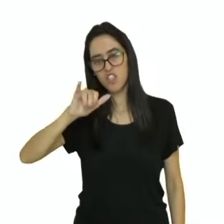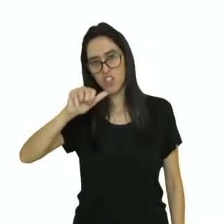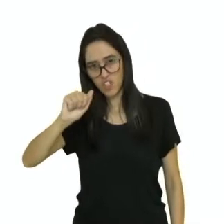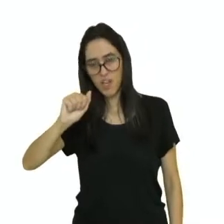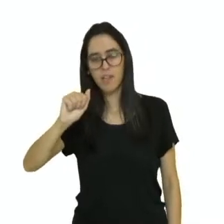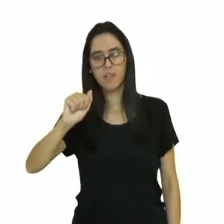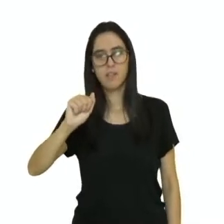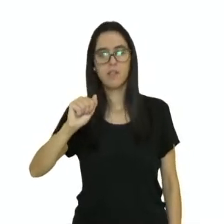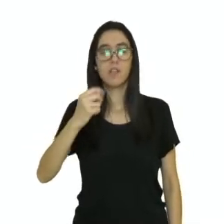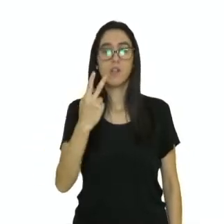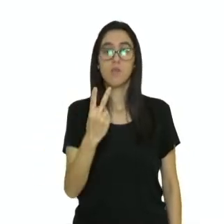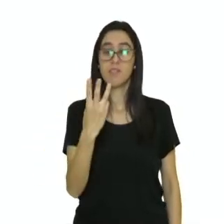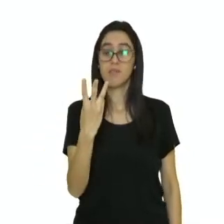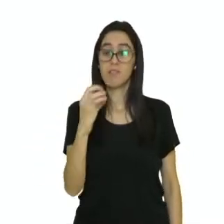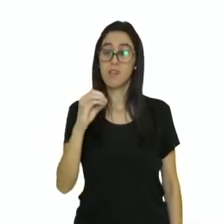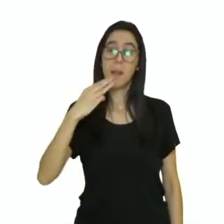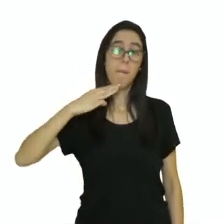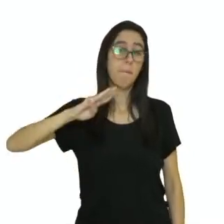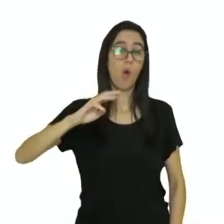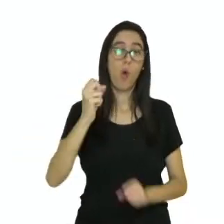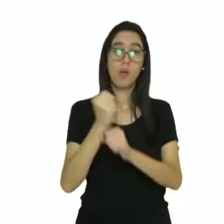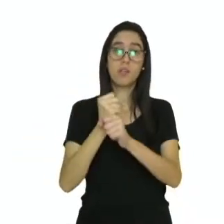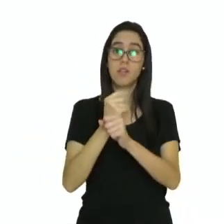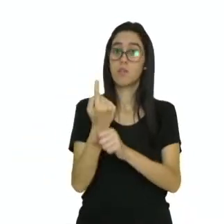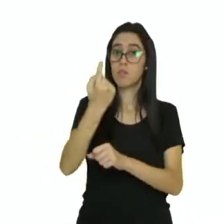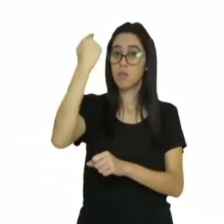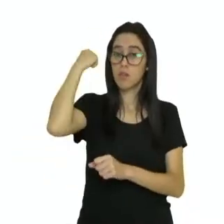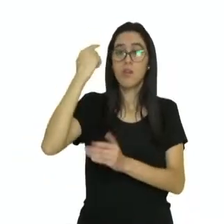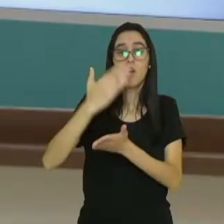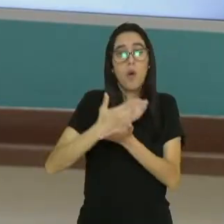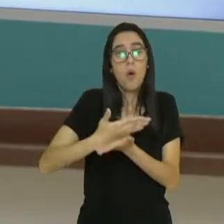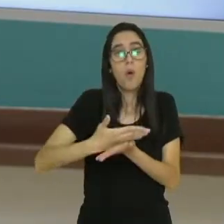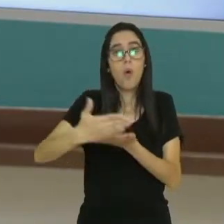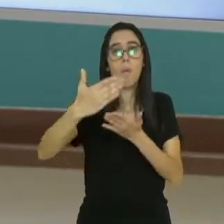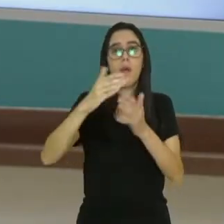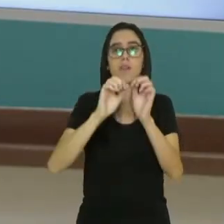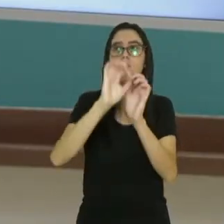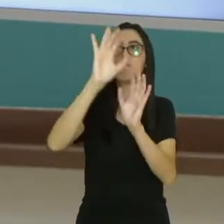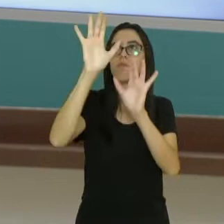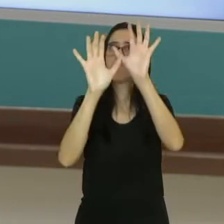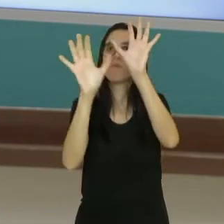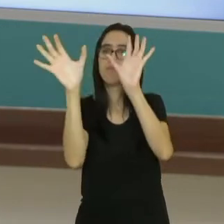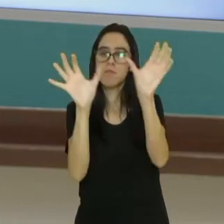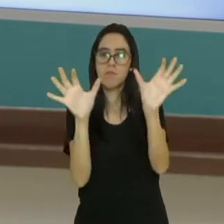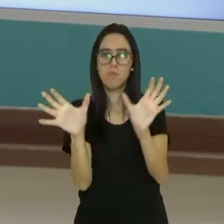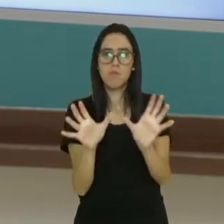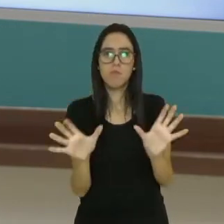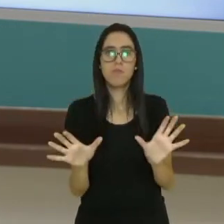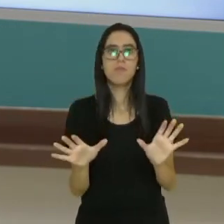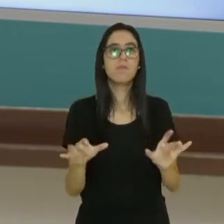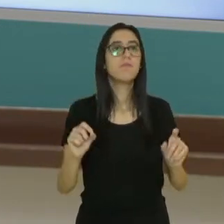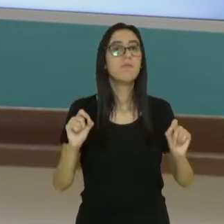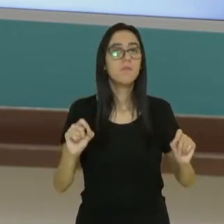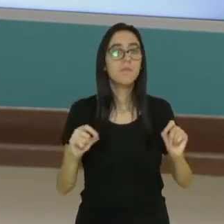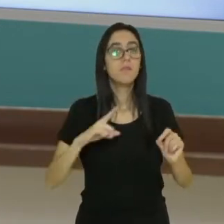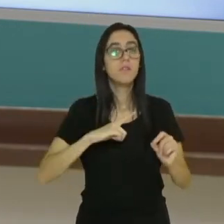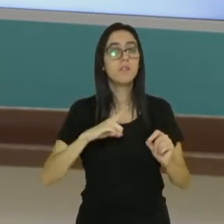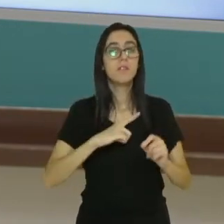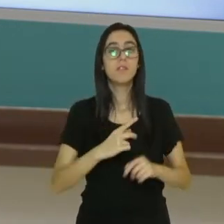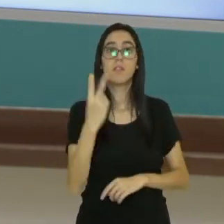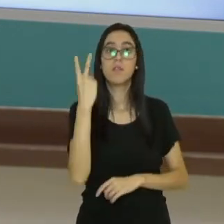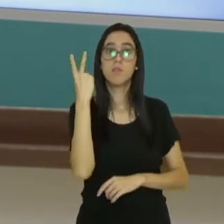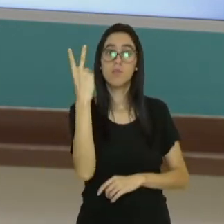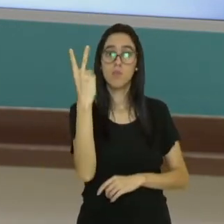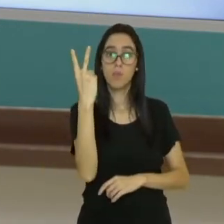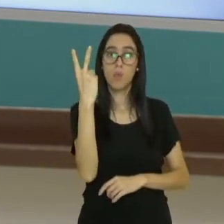230 milhões de anos atrás. Quando ela começa a se dividir, nós vamos ter a formação de duas